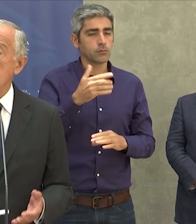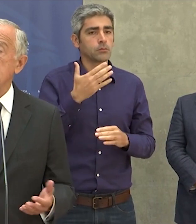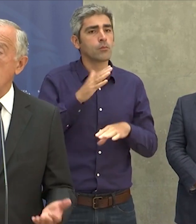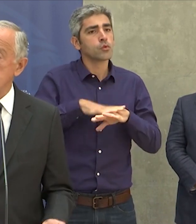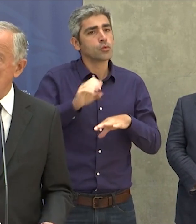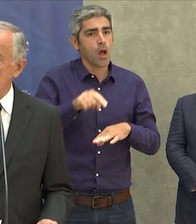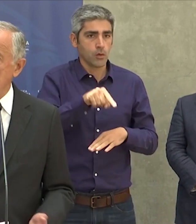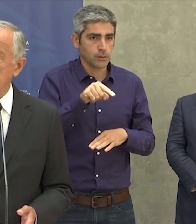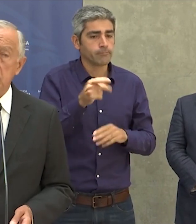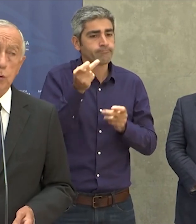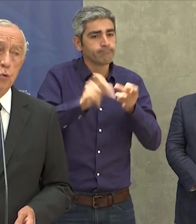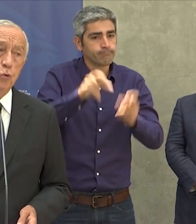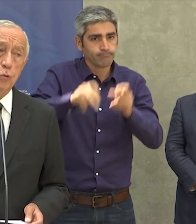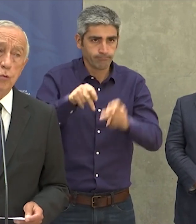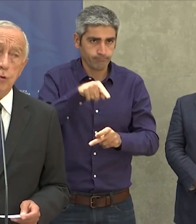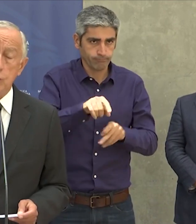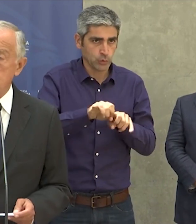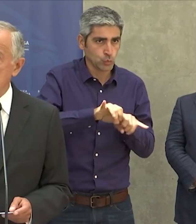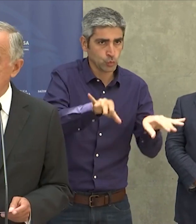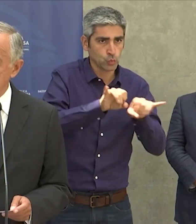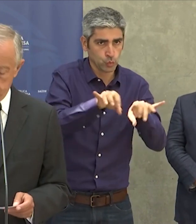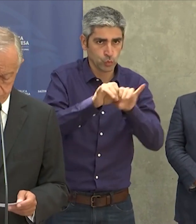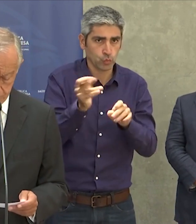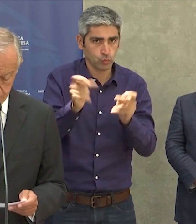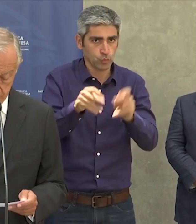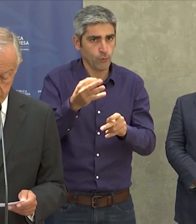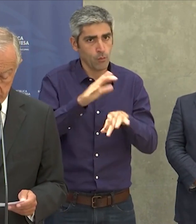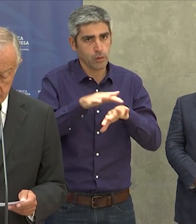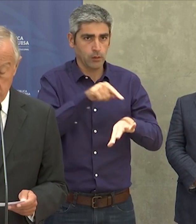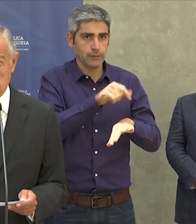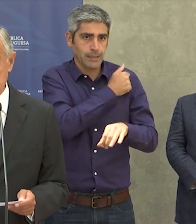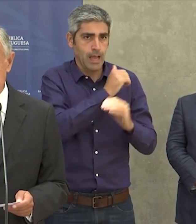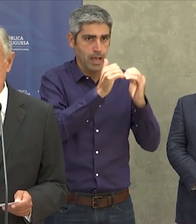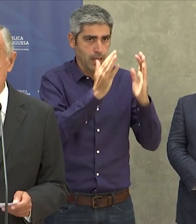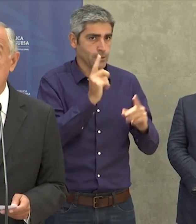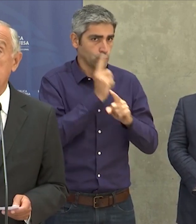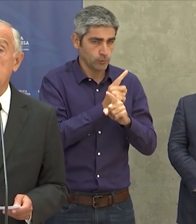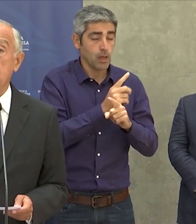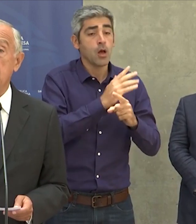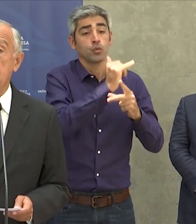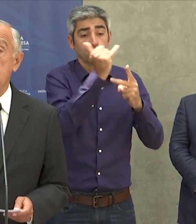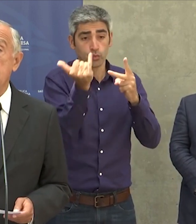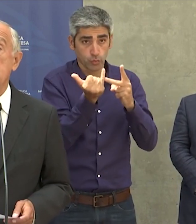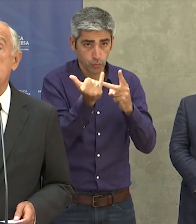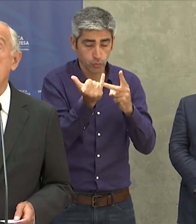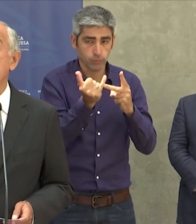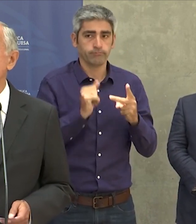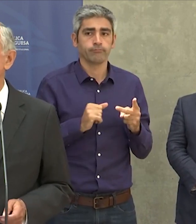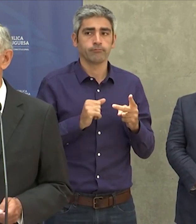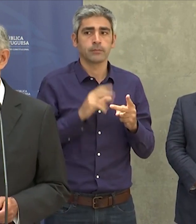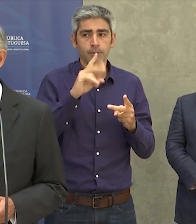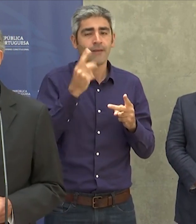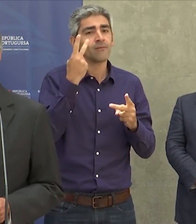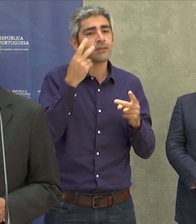explicação causal dos surtos surgidos. Logo seguido da